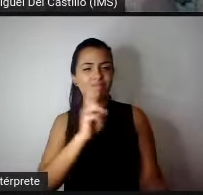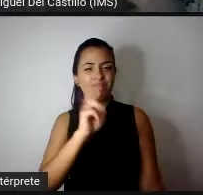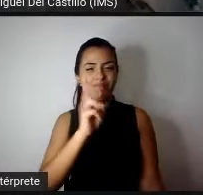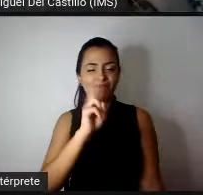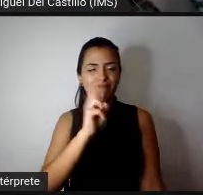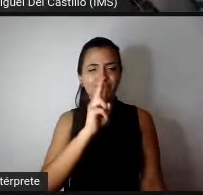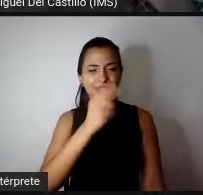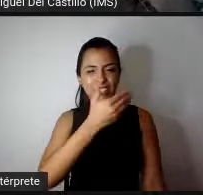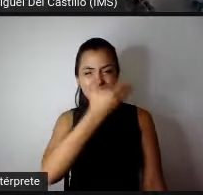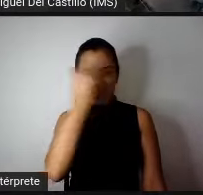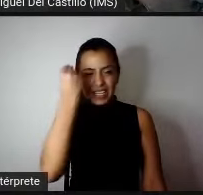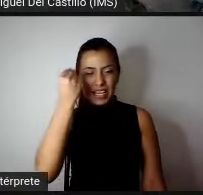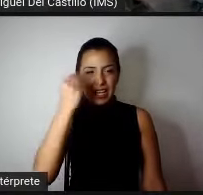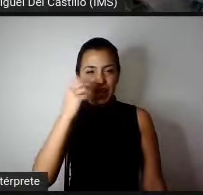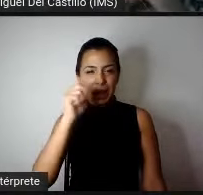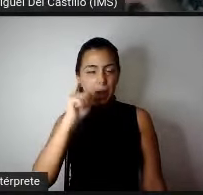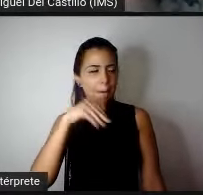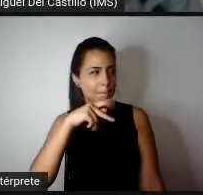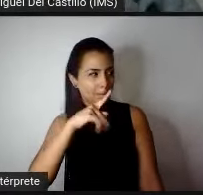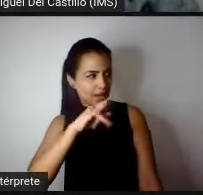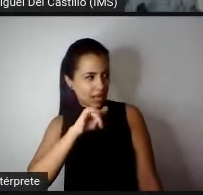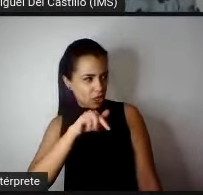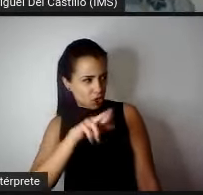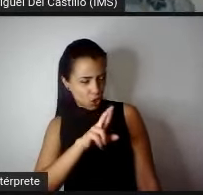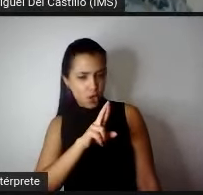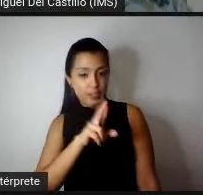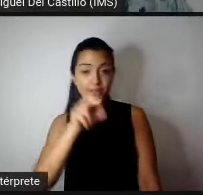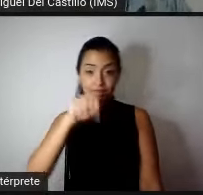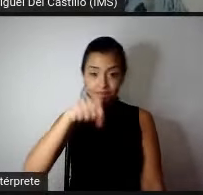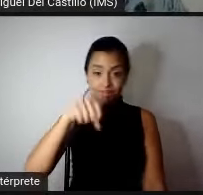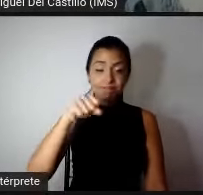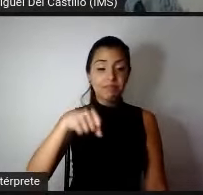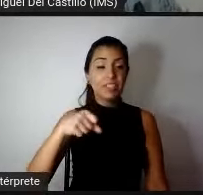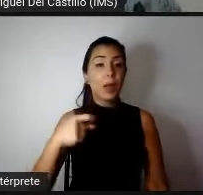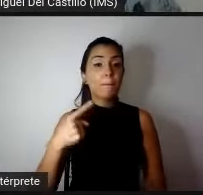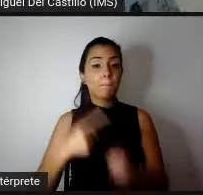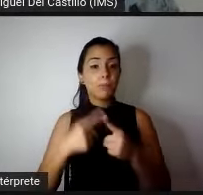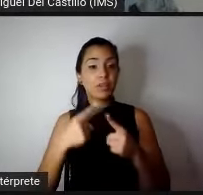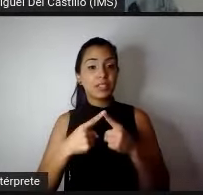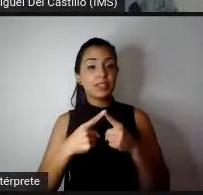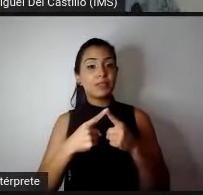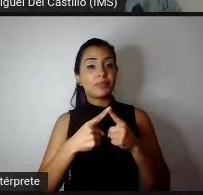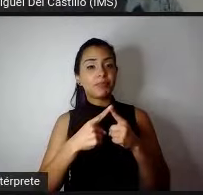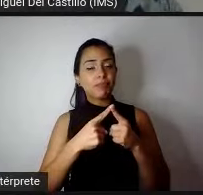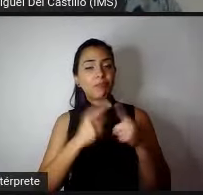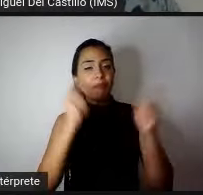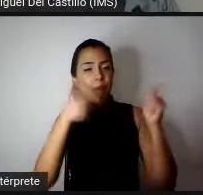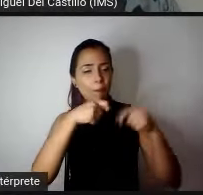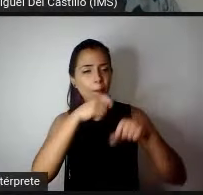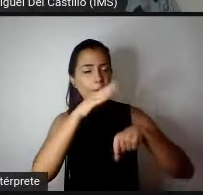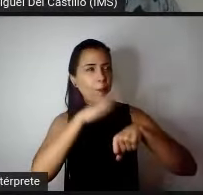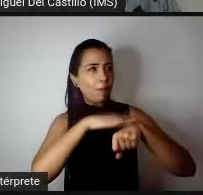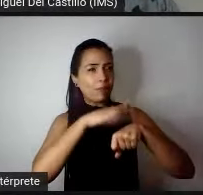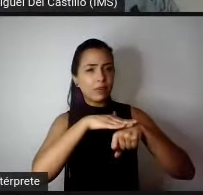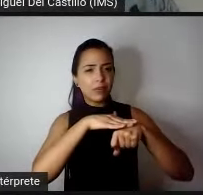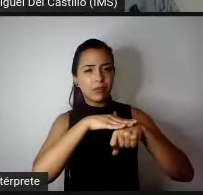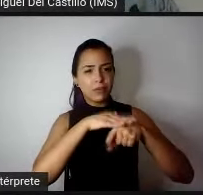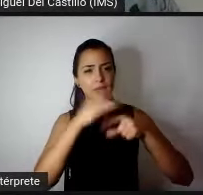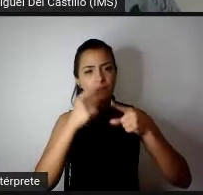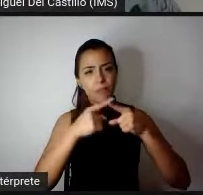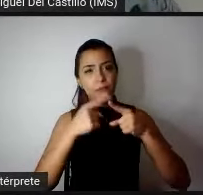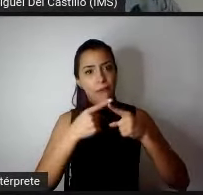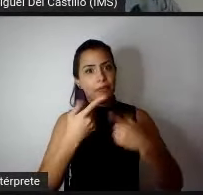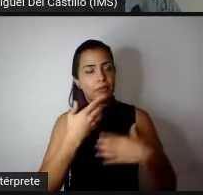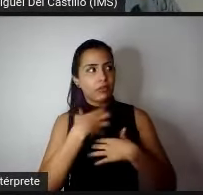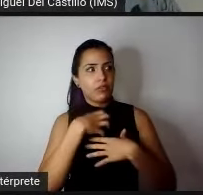Ampliador. Um ampliador, ok. E você podia ir assim, era porque era uma... Metal Leve era uma coisa,